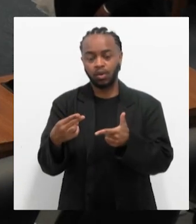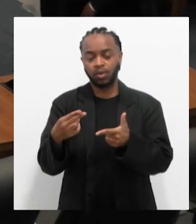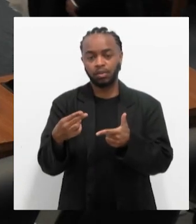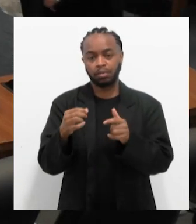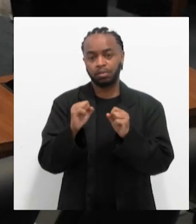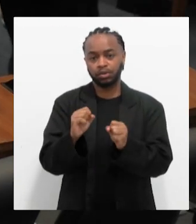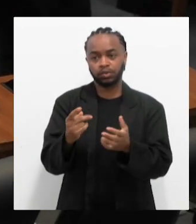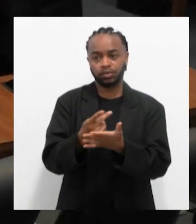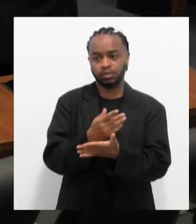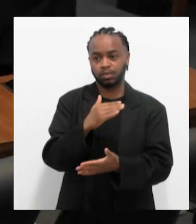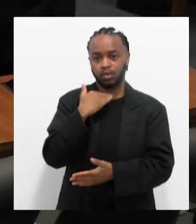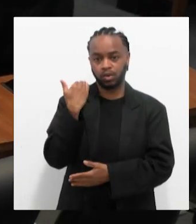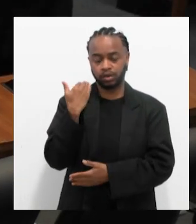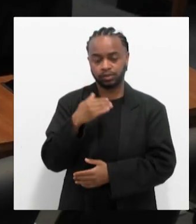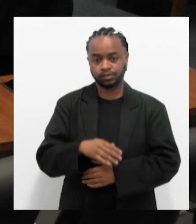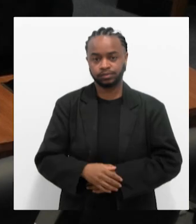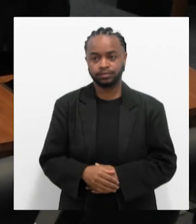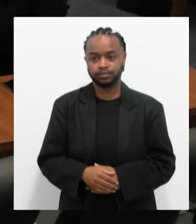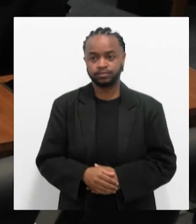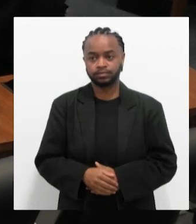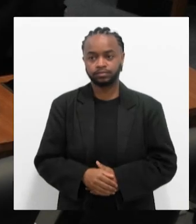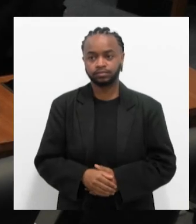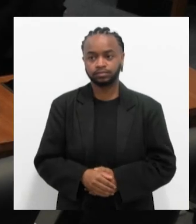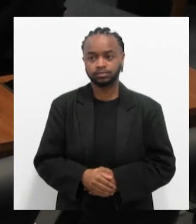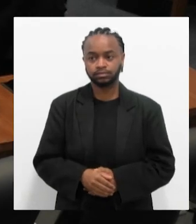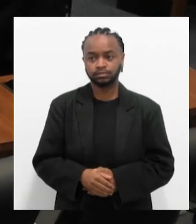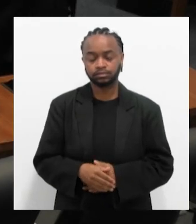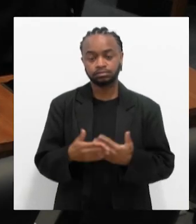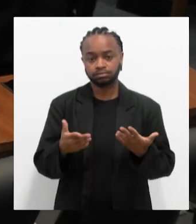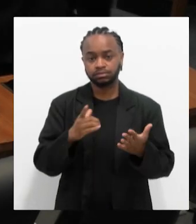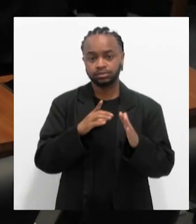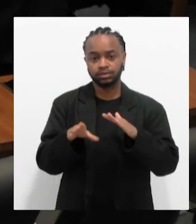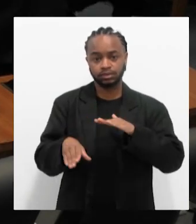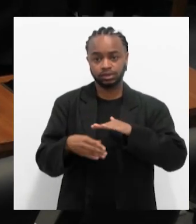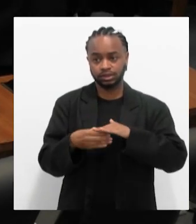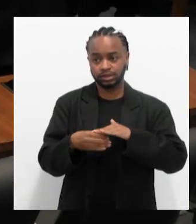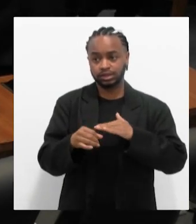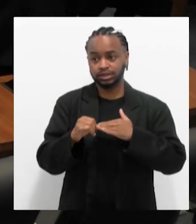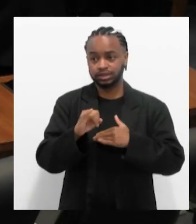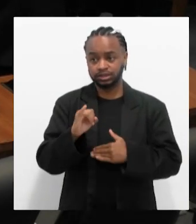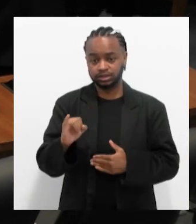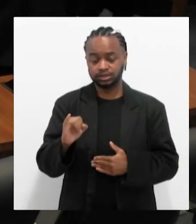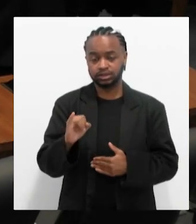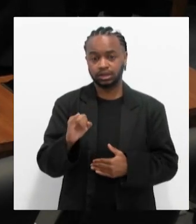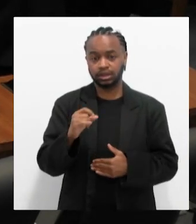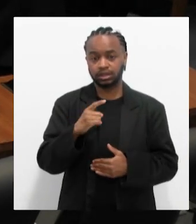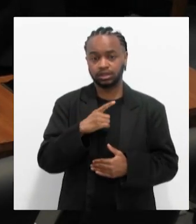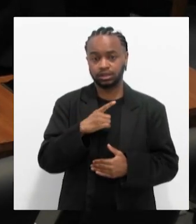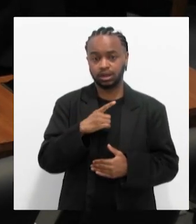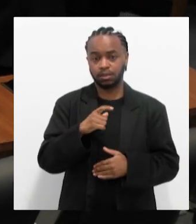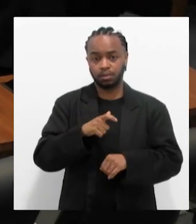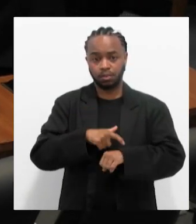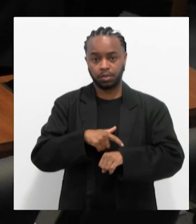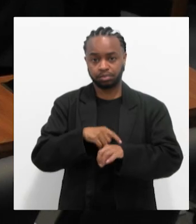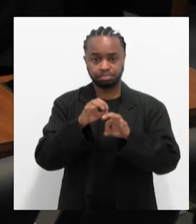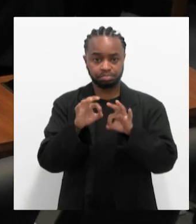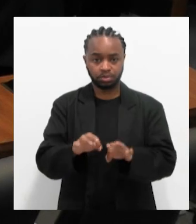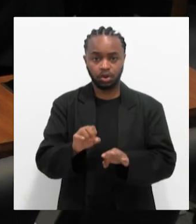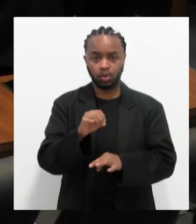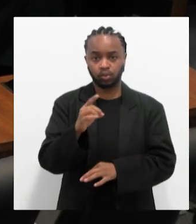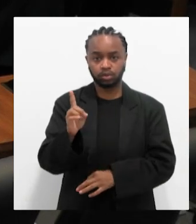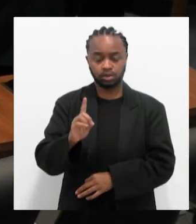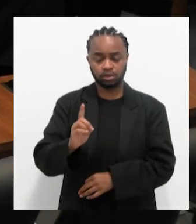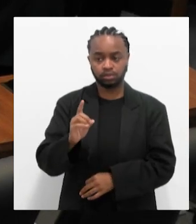morrendo. Então, aí está a emenda. Se esse é o momento oportuno ou não, a Tia